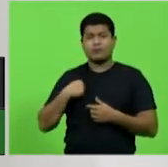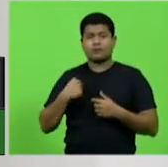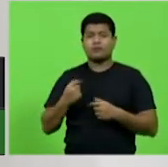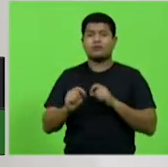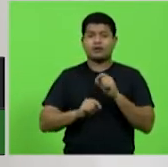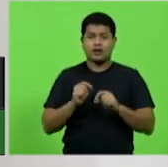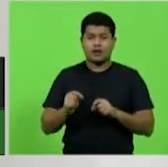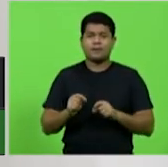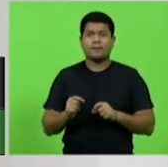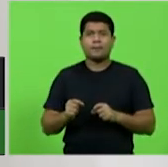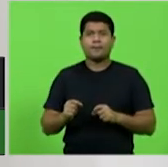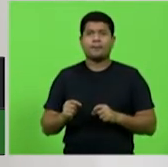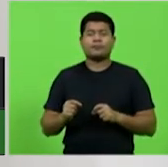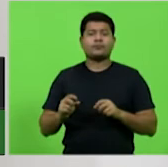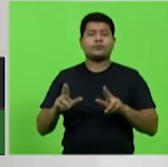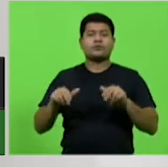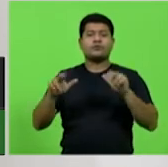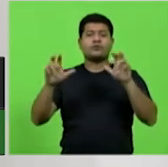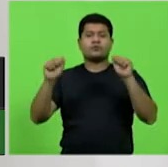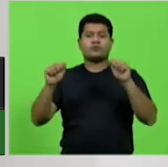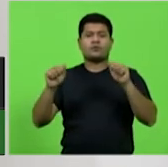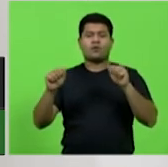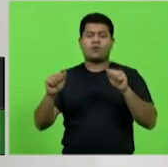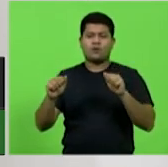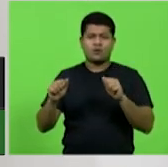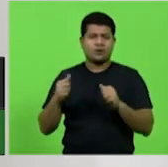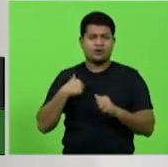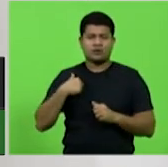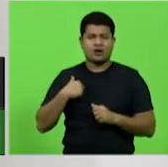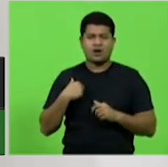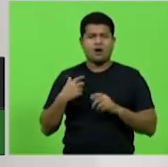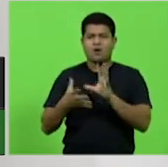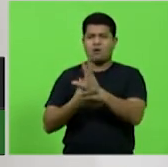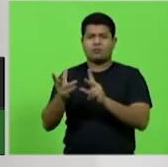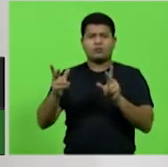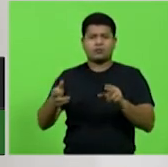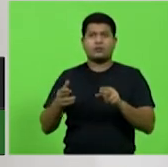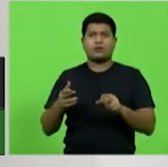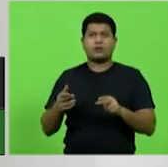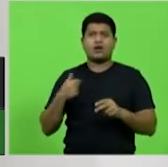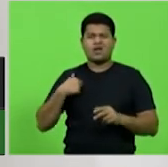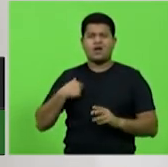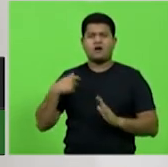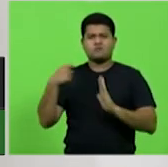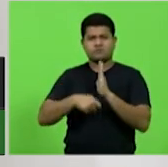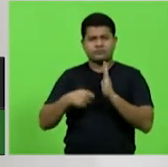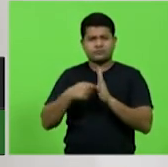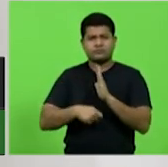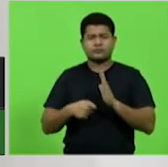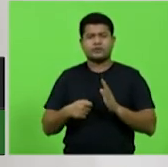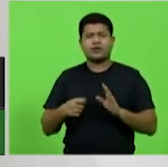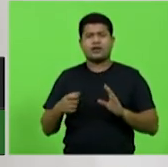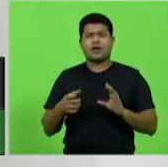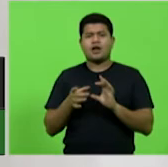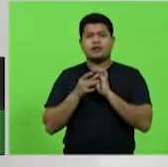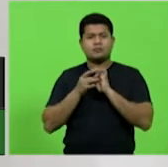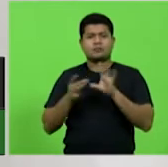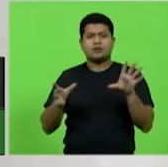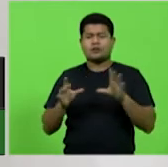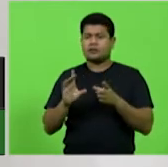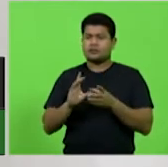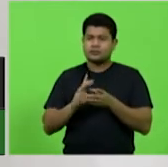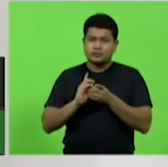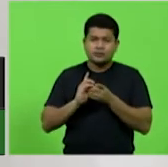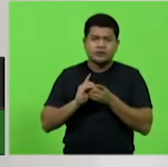e jamais serei. E assim, fazem a minha luta pela liberdade e pela democracia ainda